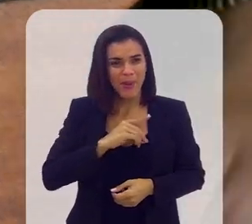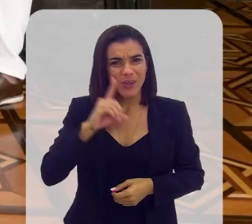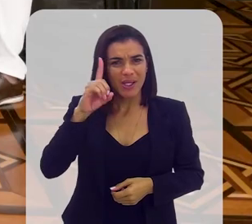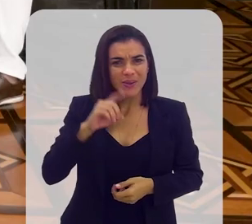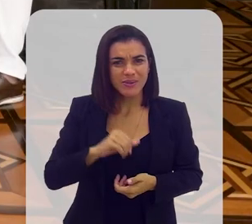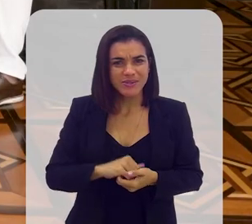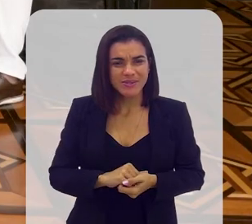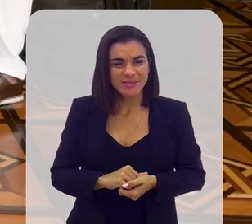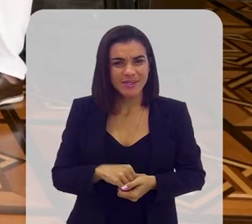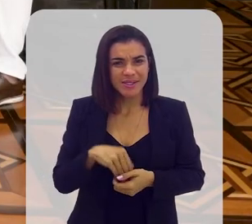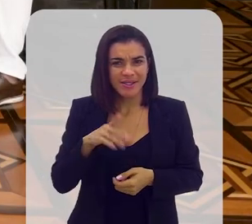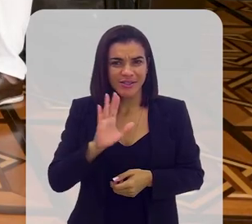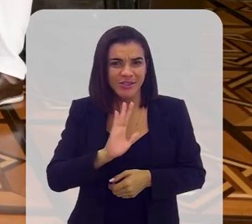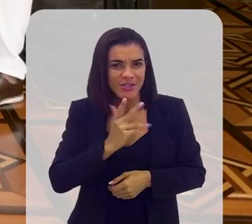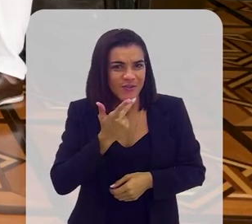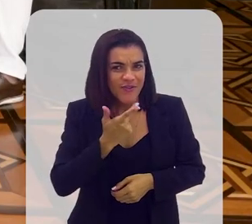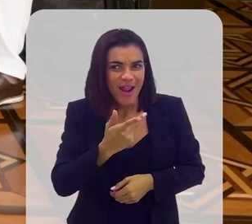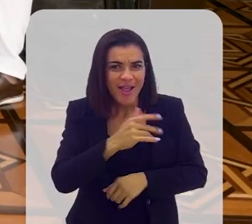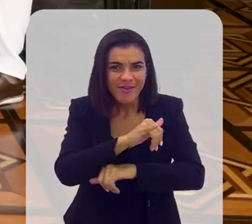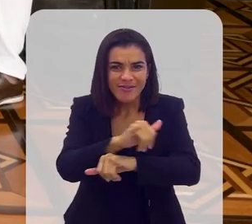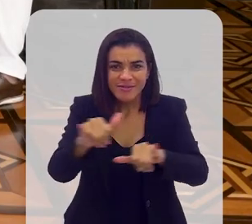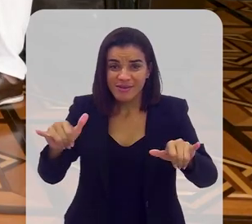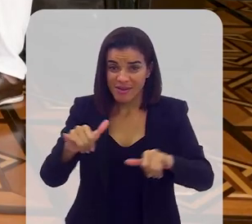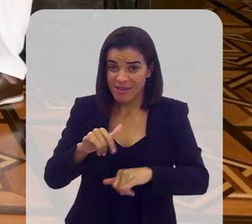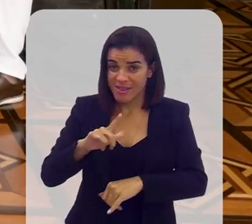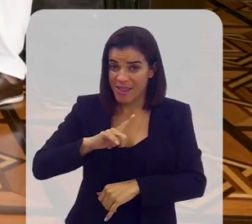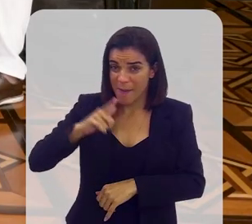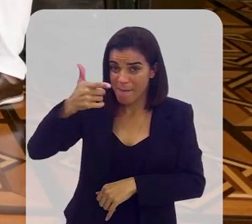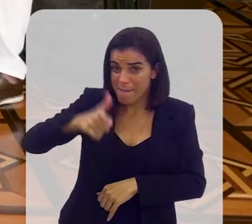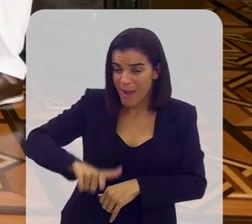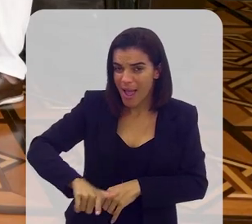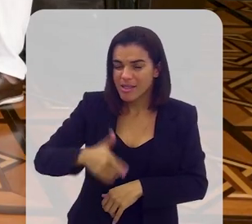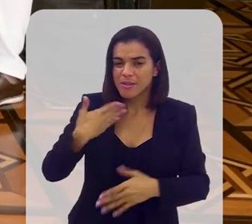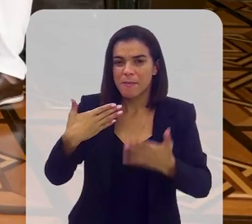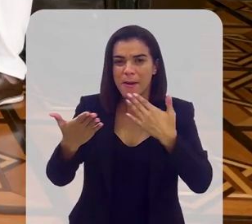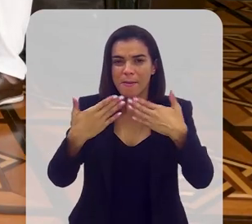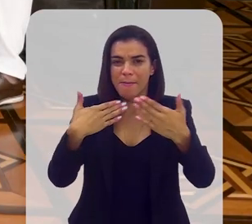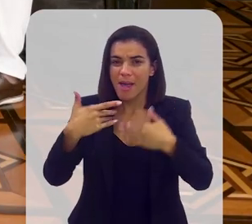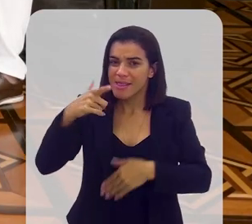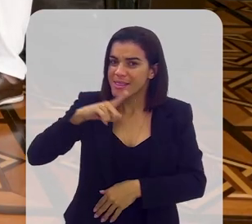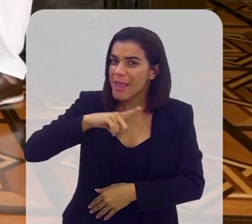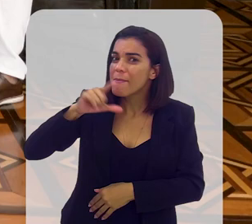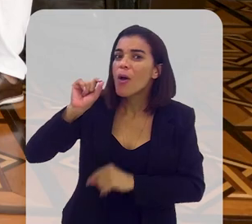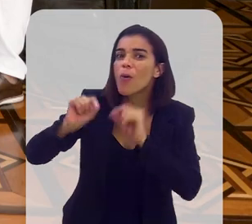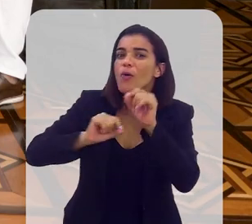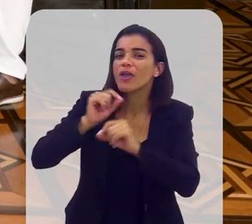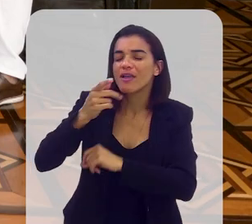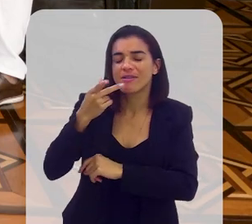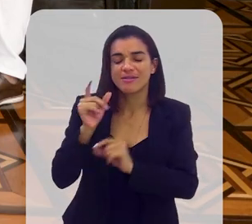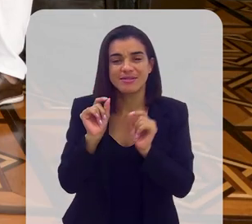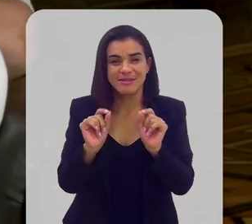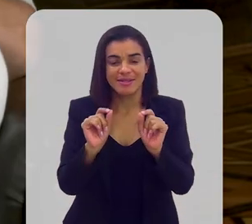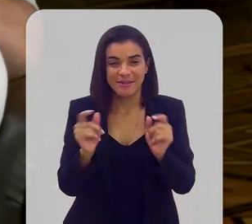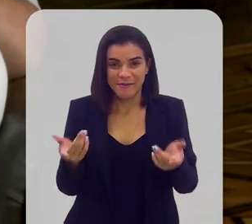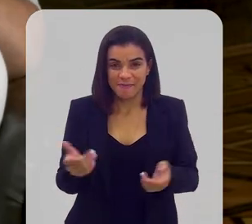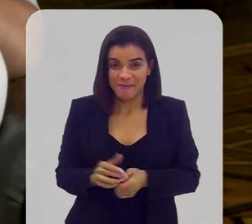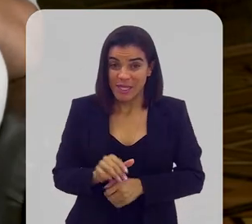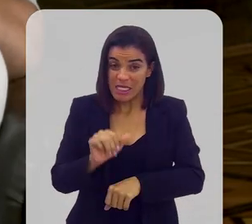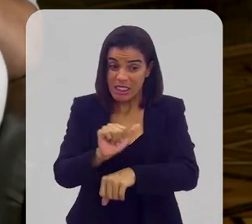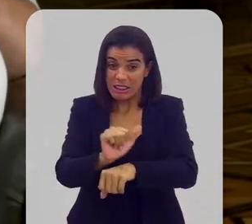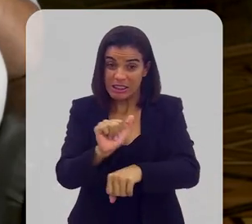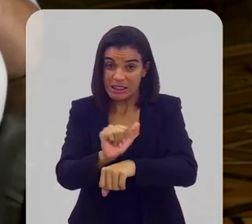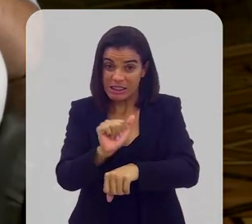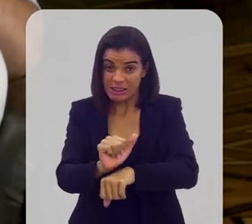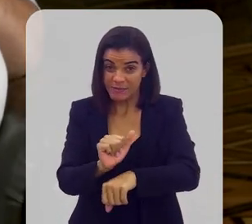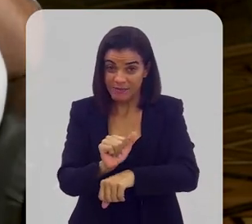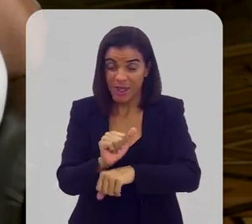Meu Deus, deixa eu falar com você aqui. Tem mais o que para falar? Tem mais o que para dizer? Gente,